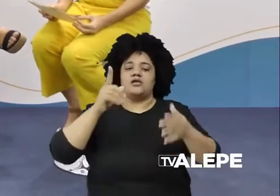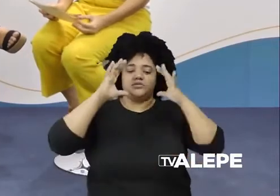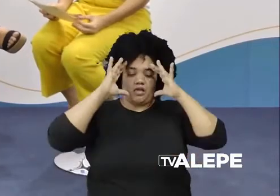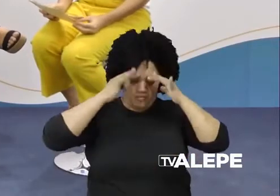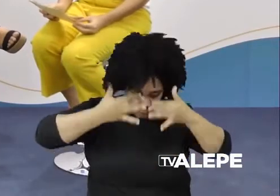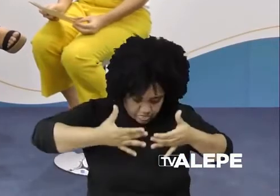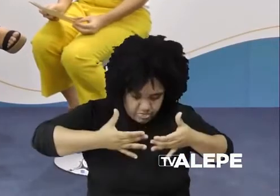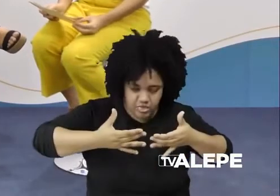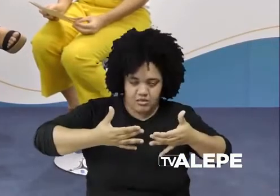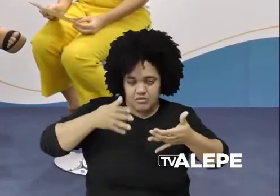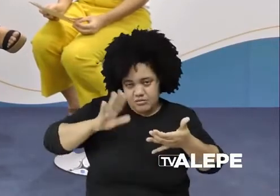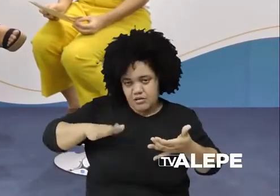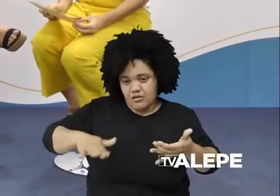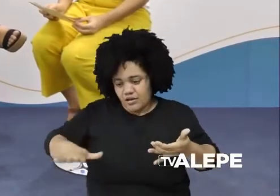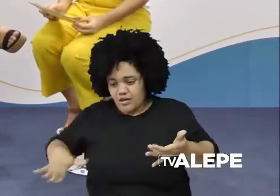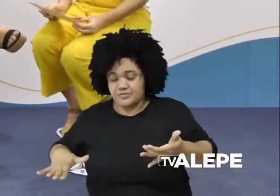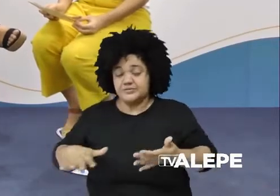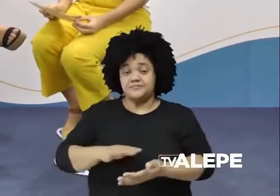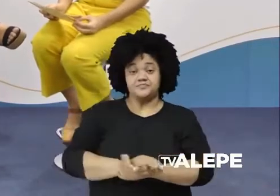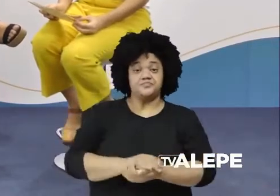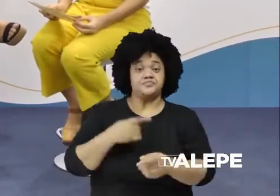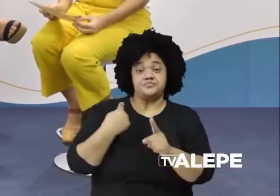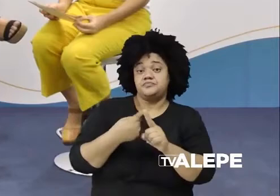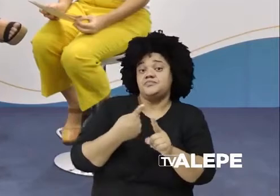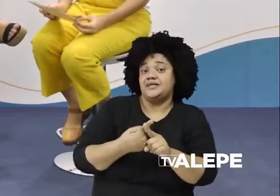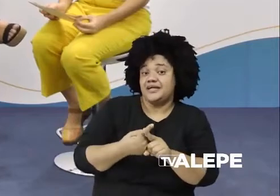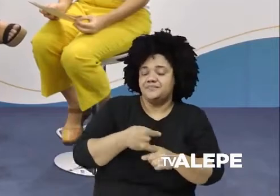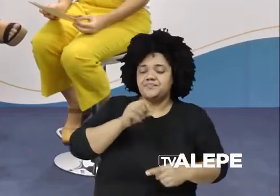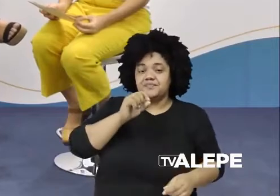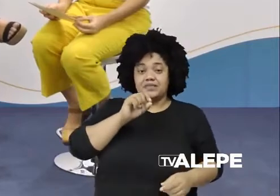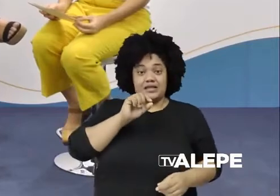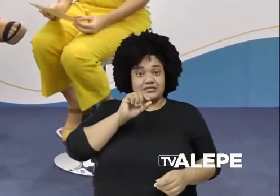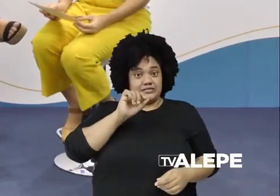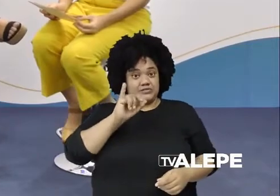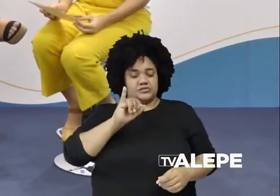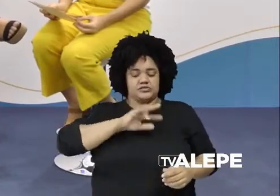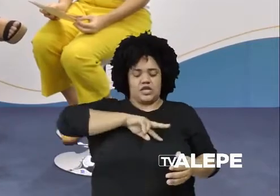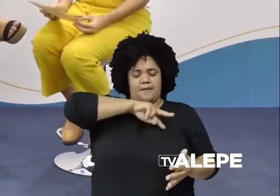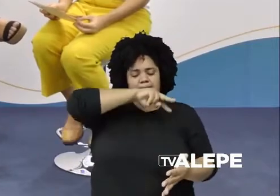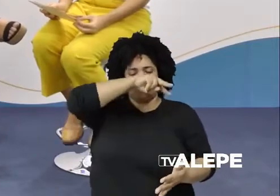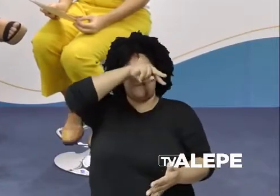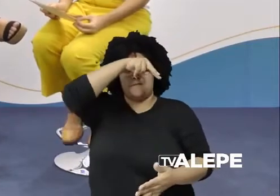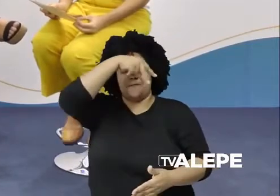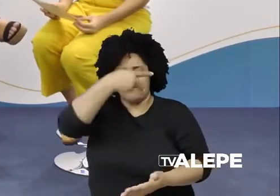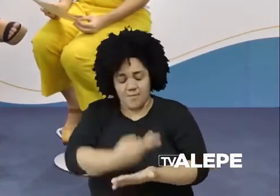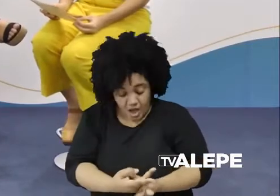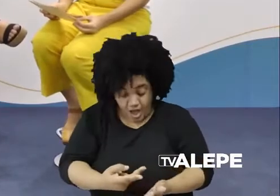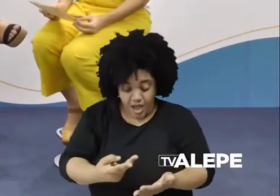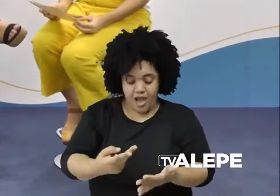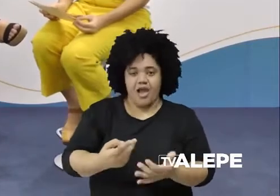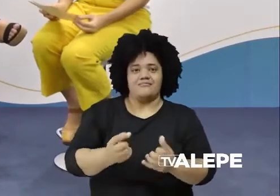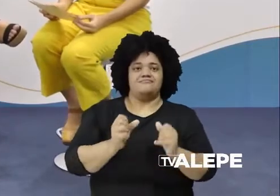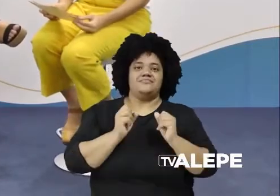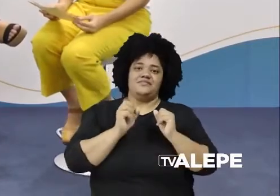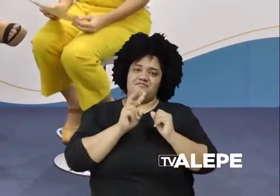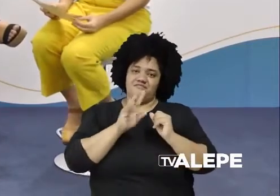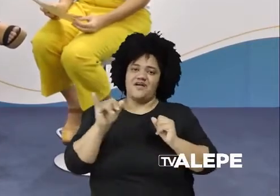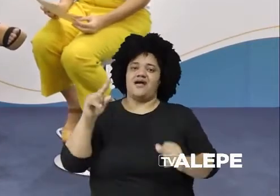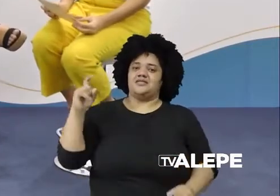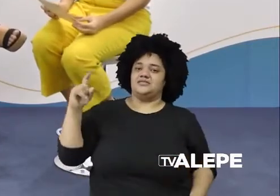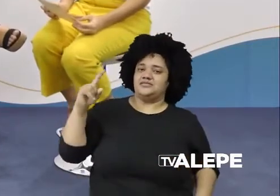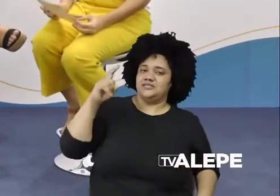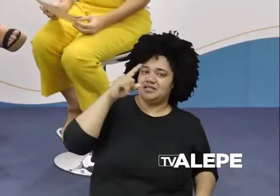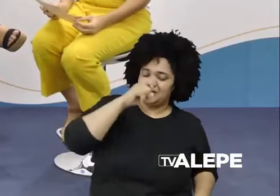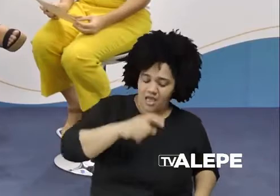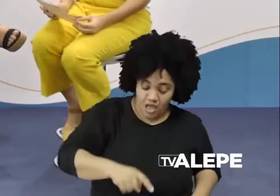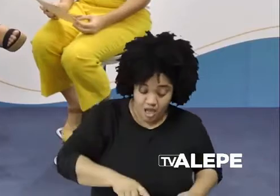casa para uma criança mais nova, porque se tiver algum tombo e ela cair, ela vai ter